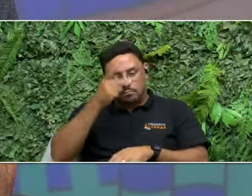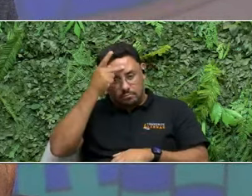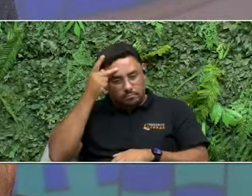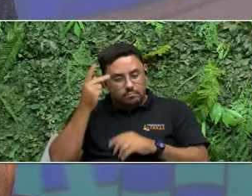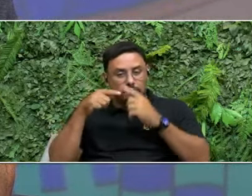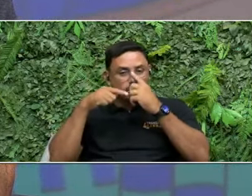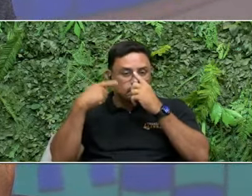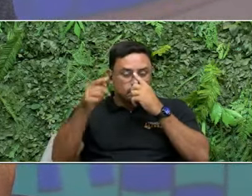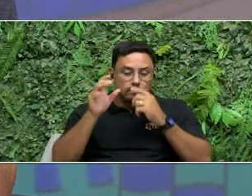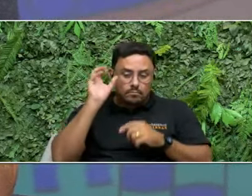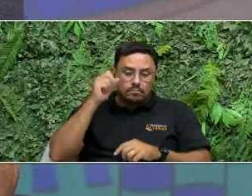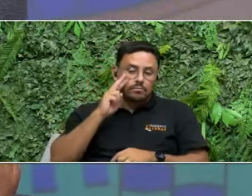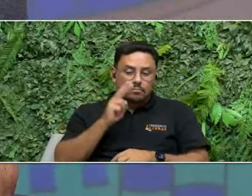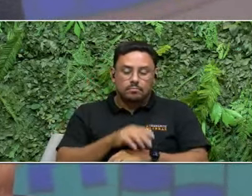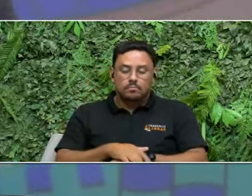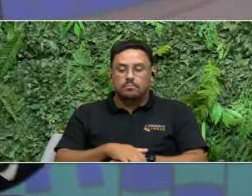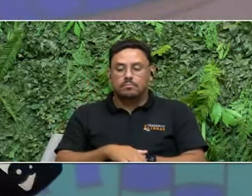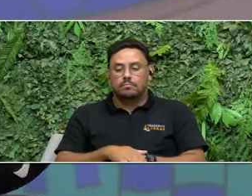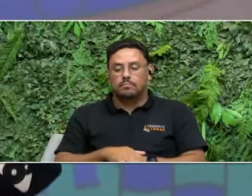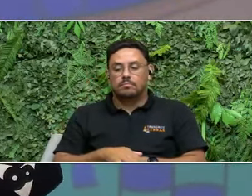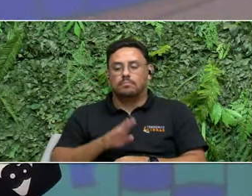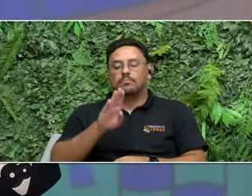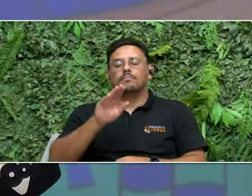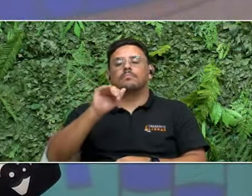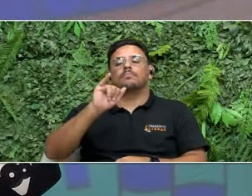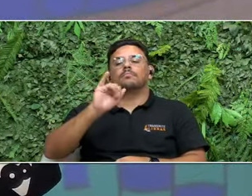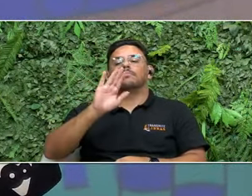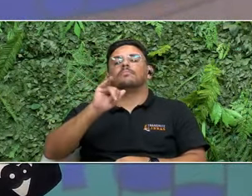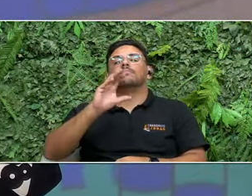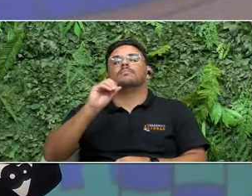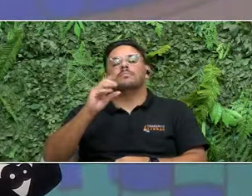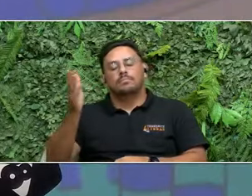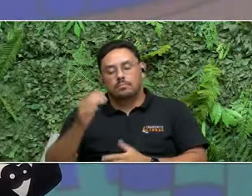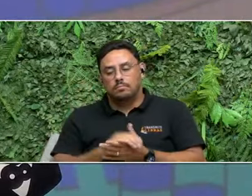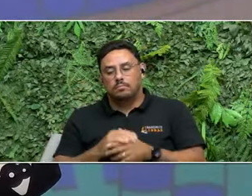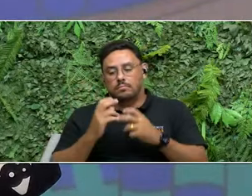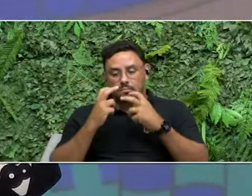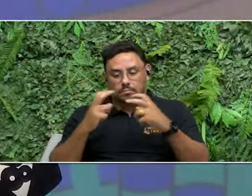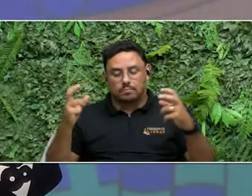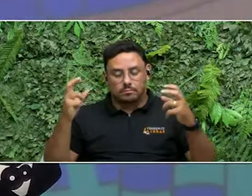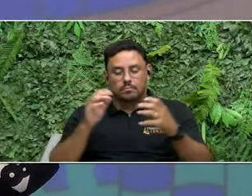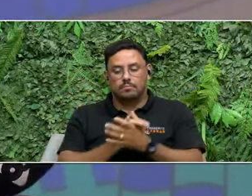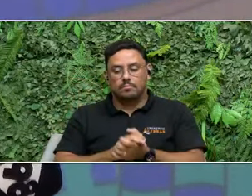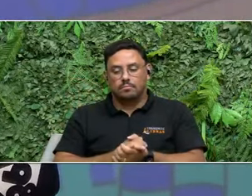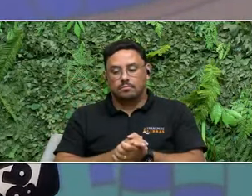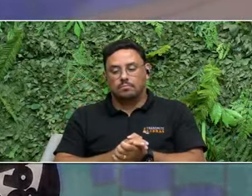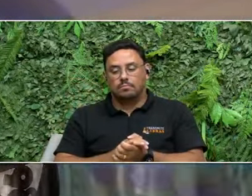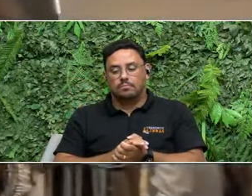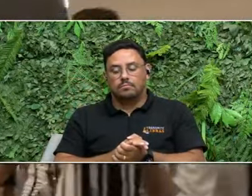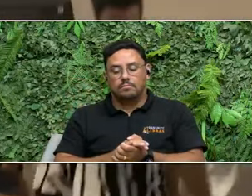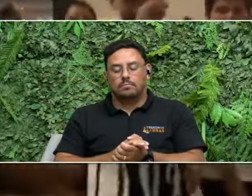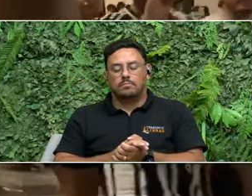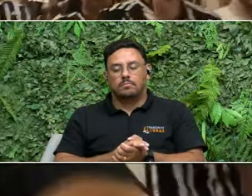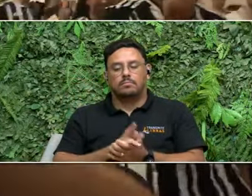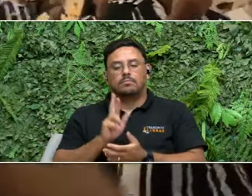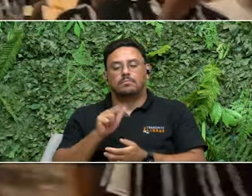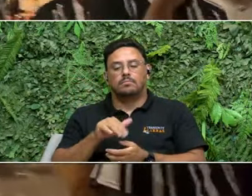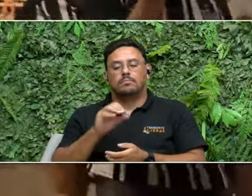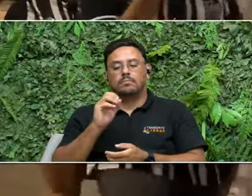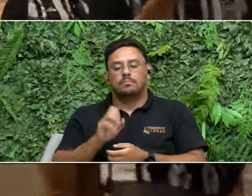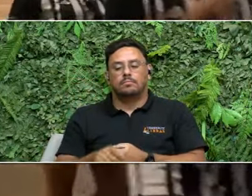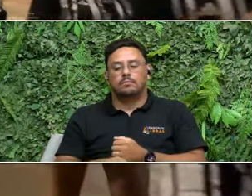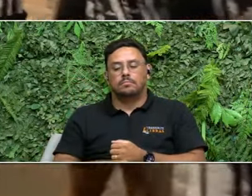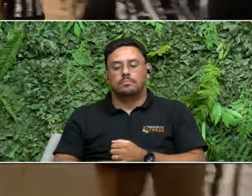estádio eu quero ouvir vamos ver Cadê o Bibico da Galera Rubens Ramalho é o